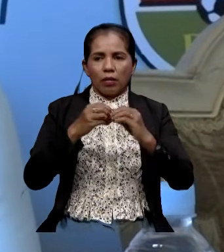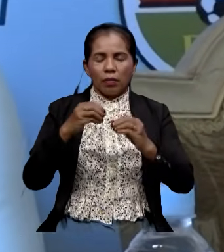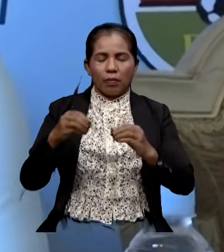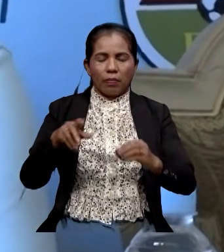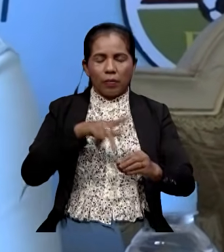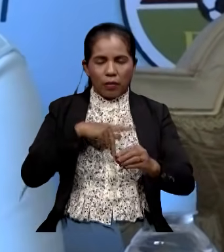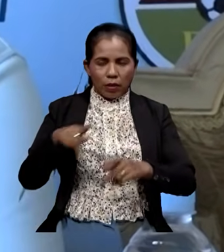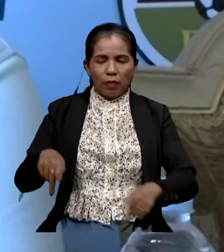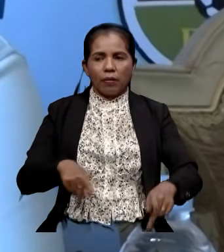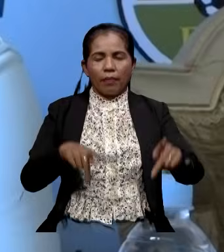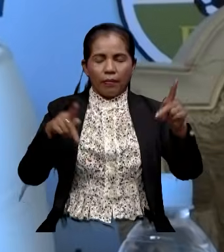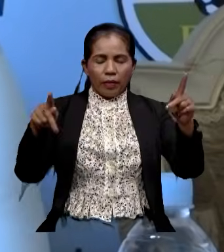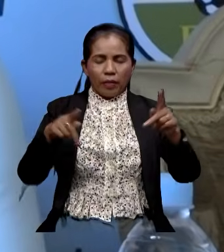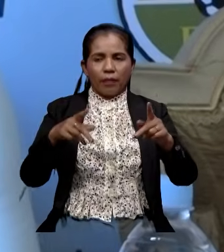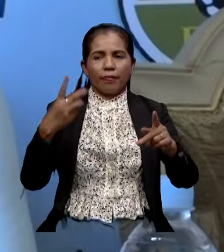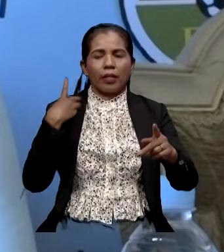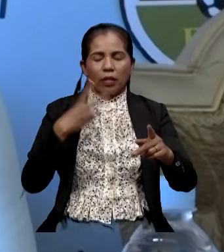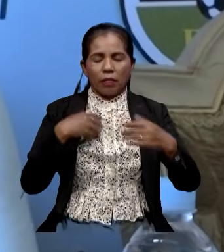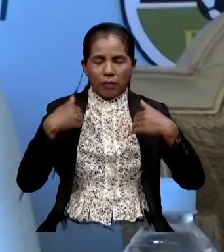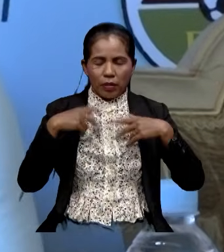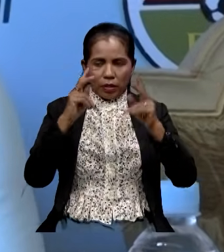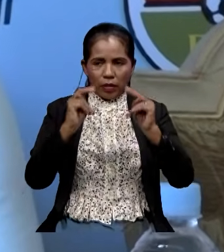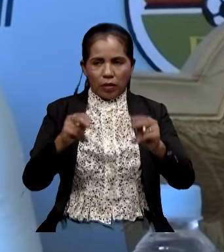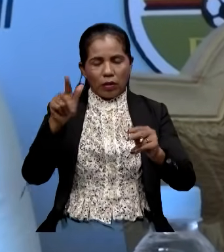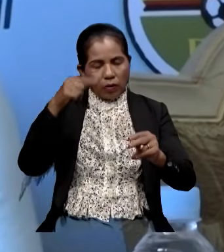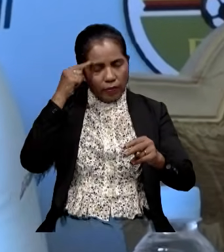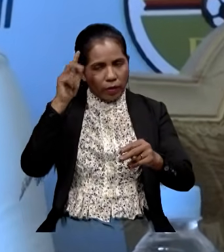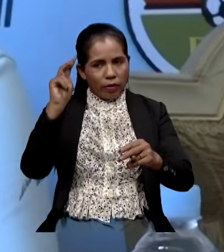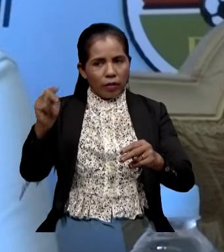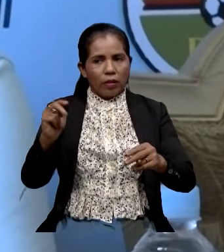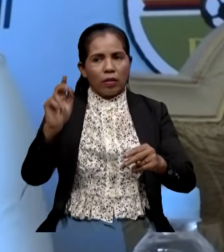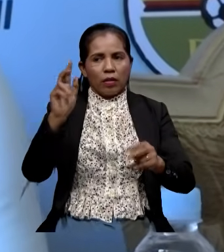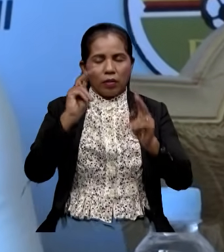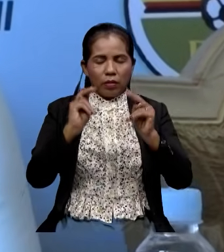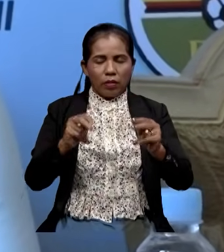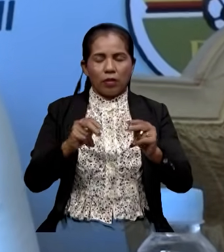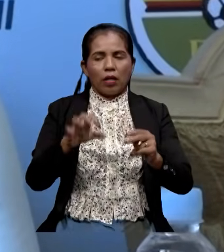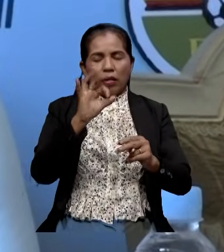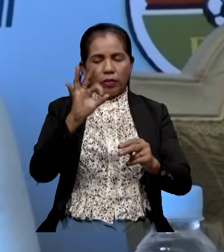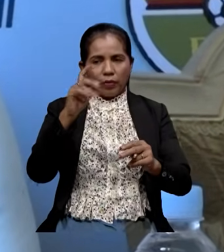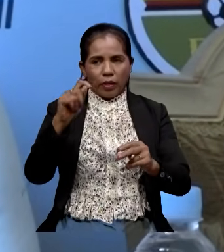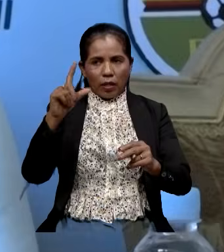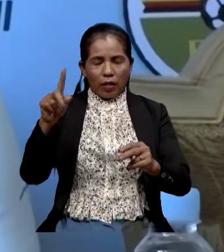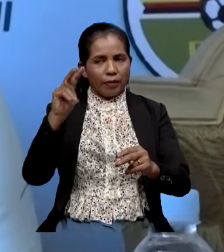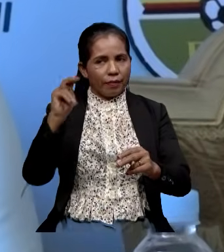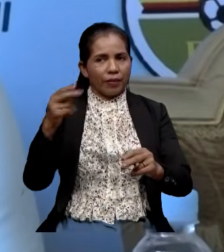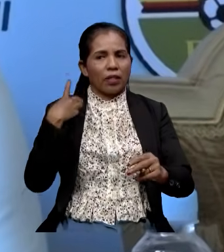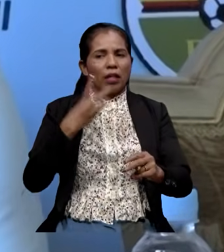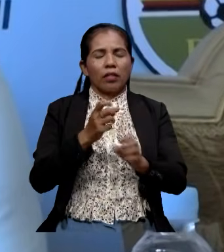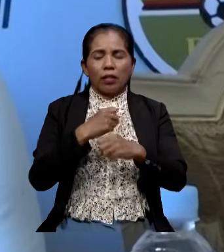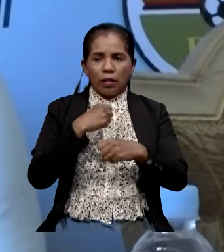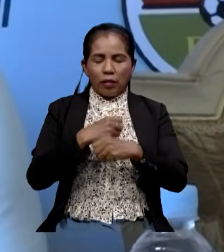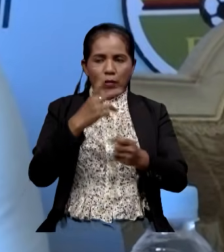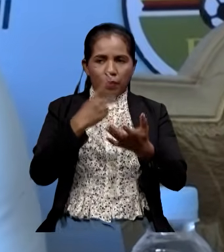privada e temos interesse governo temos interesse da Federação de Futebol Timor-Leste nebe ita se hala o